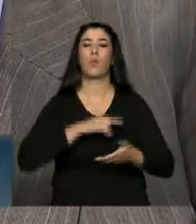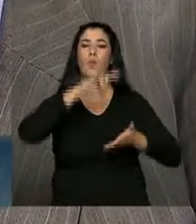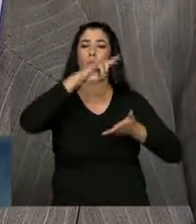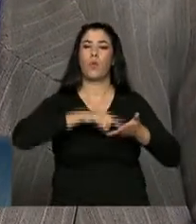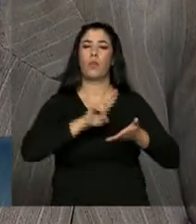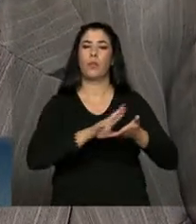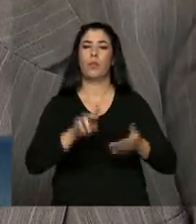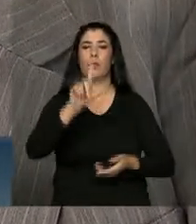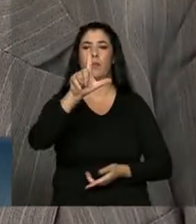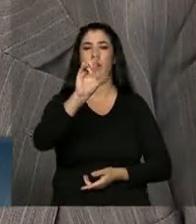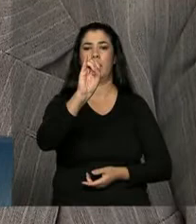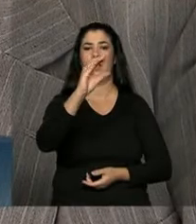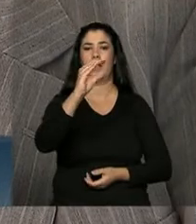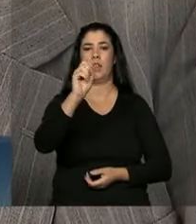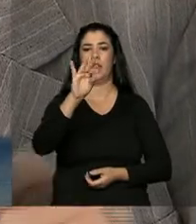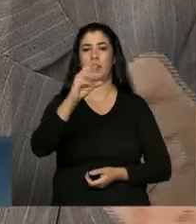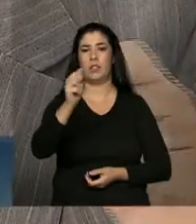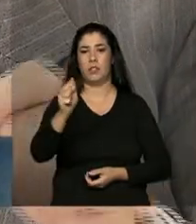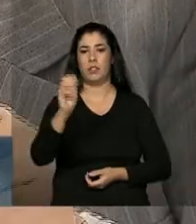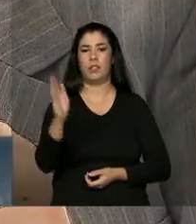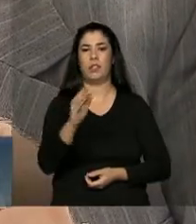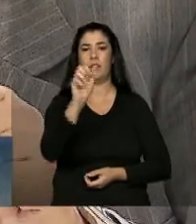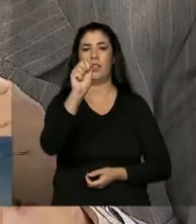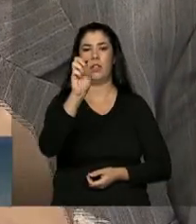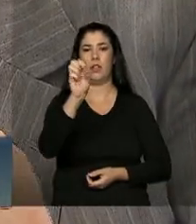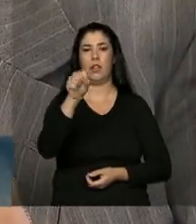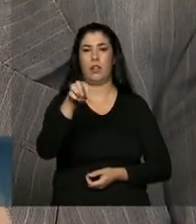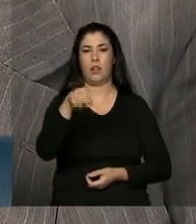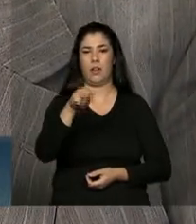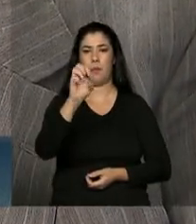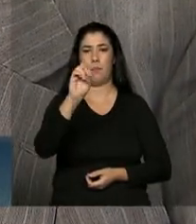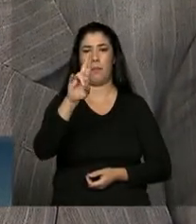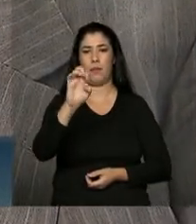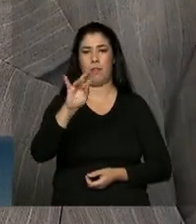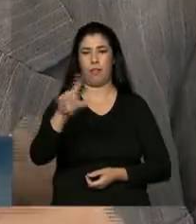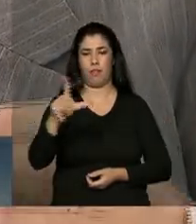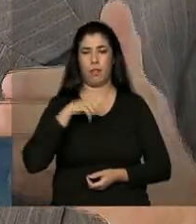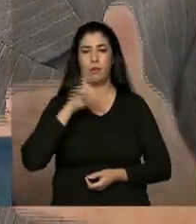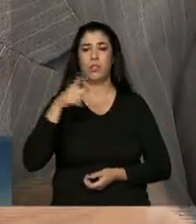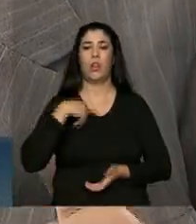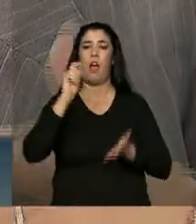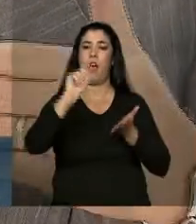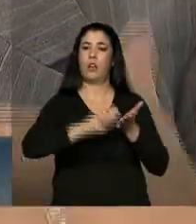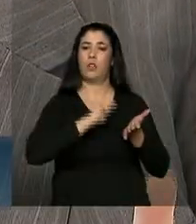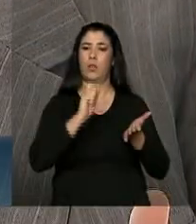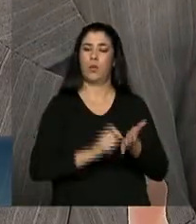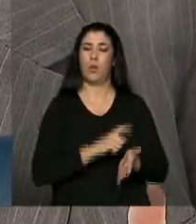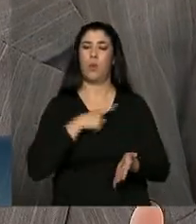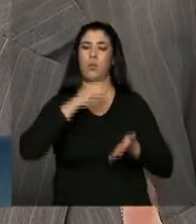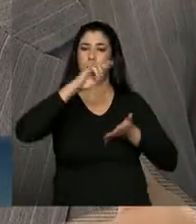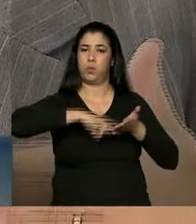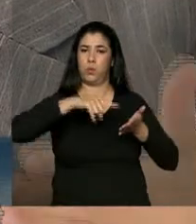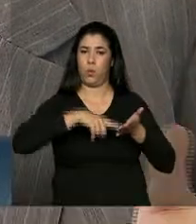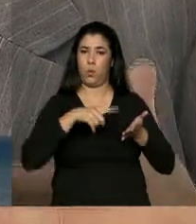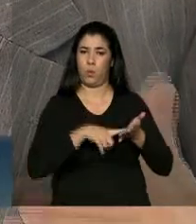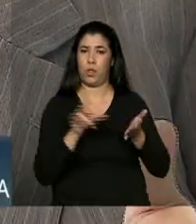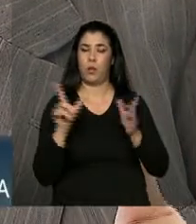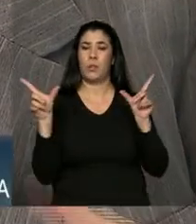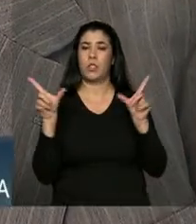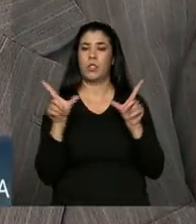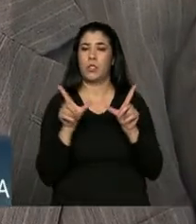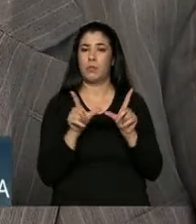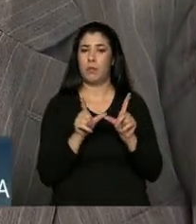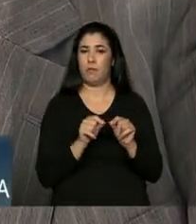nós assinamos a a regulamentação do PLC 140 que simplifica a